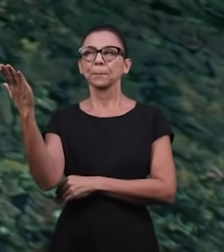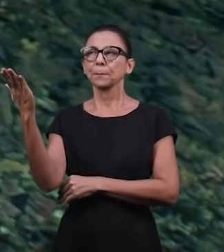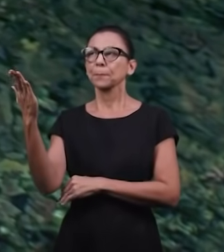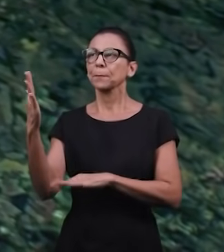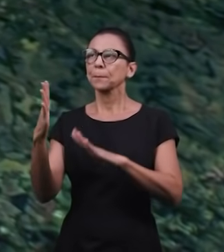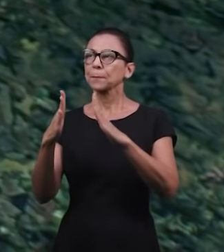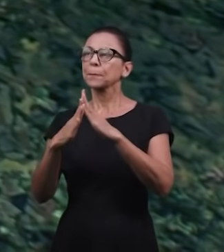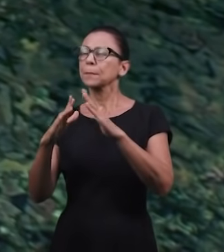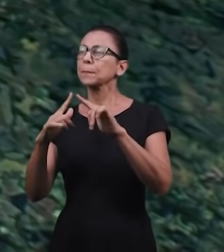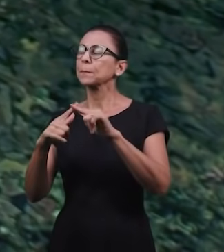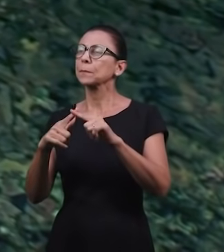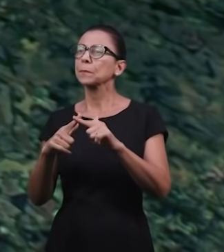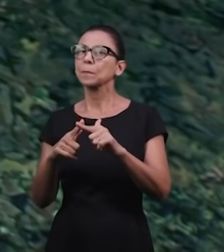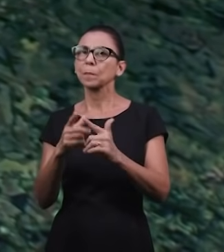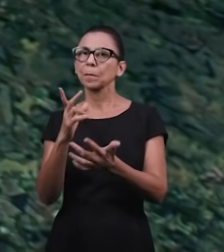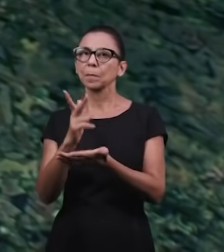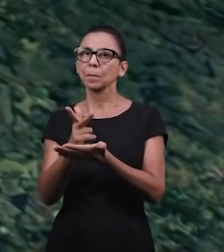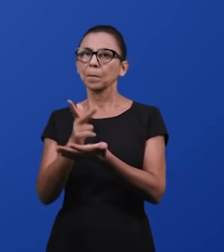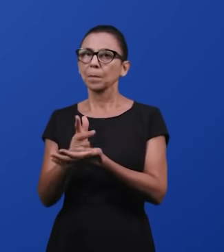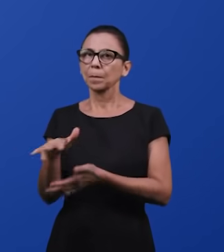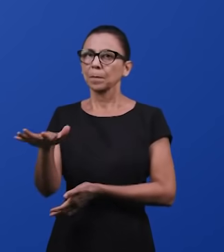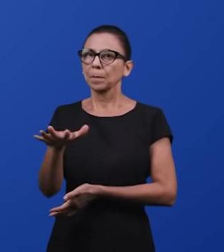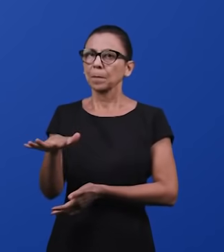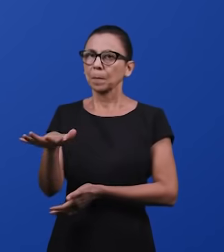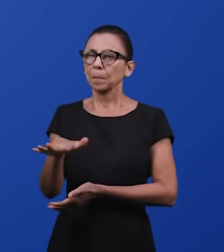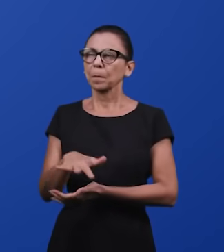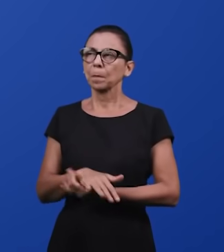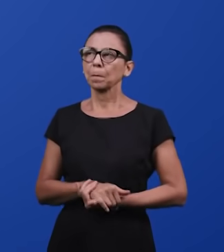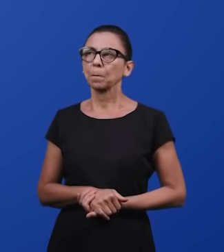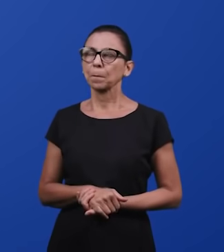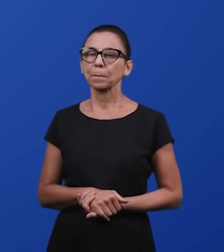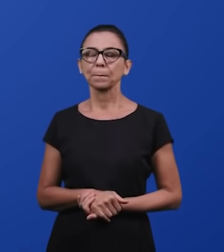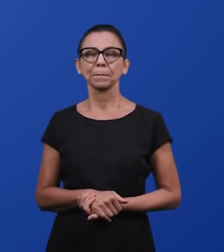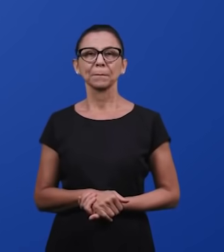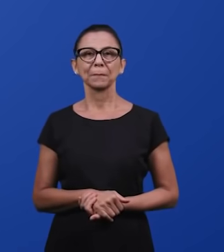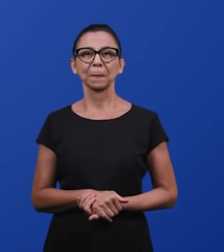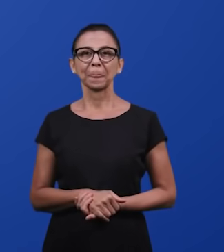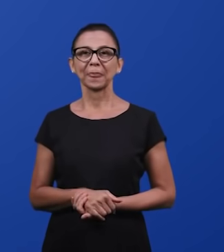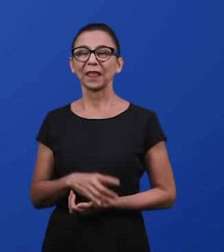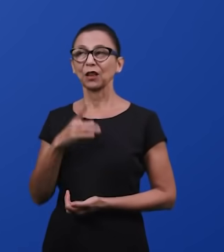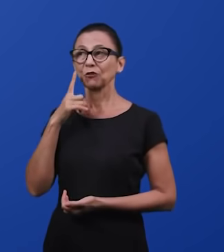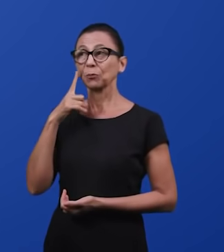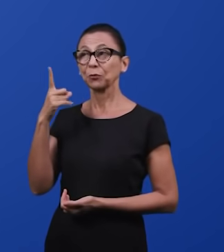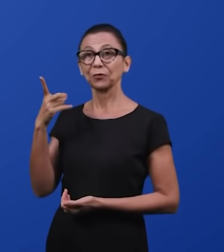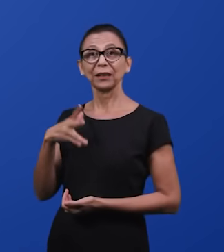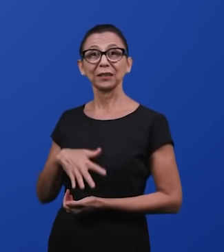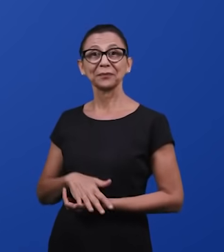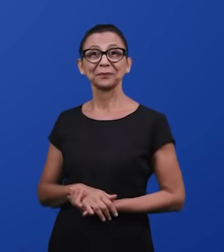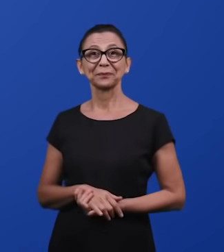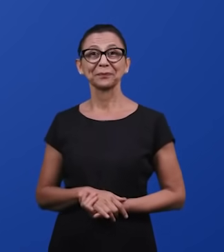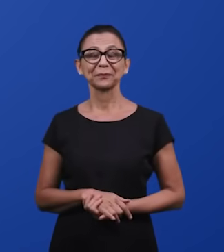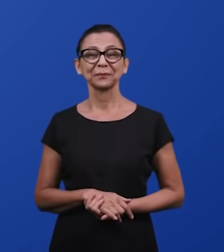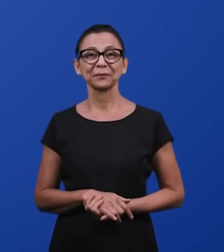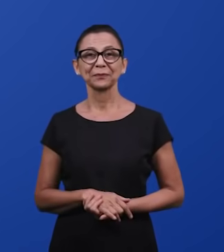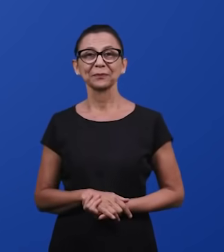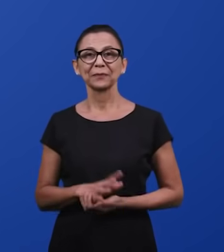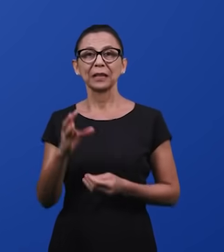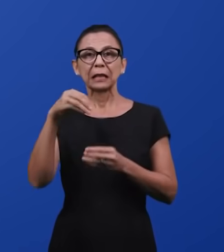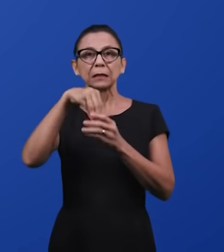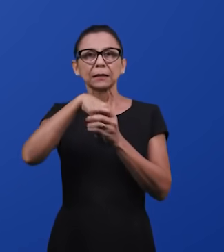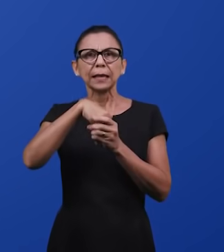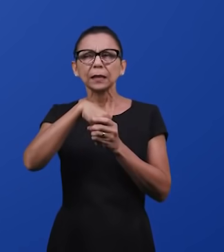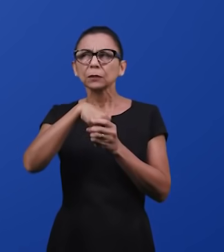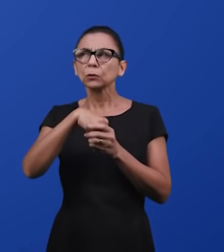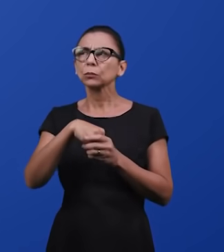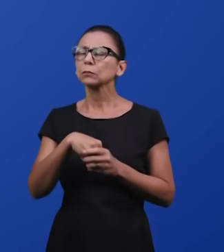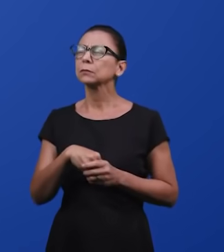de outra igreja em Apucarana. É a igreja do bairro Cidade Alta. Vamos ver primeiramente na foto o interior